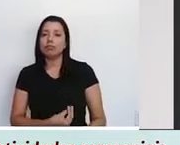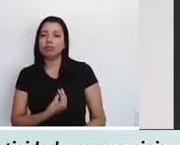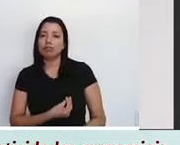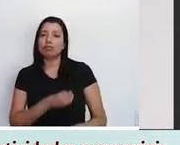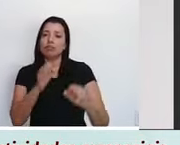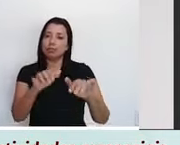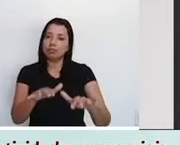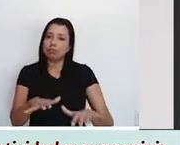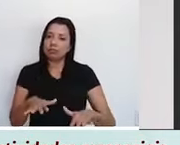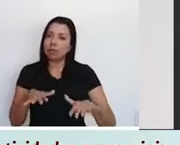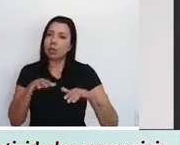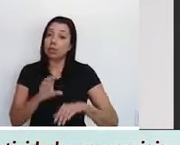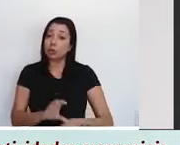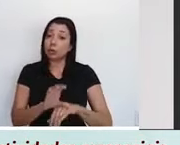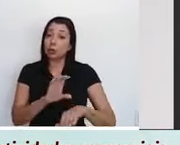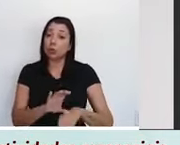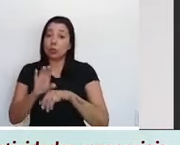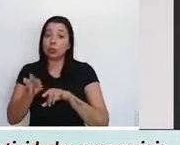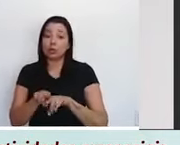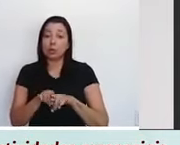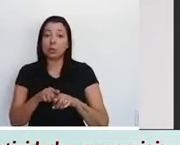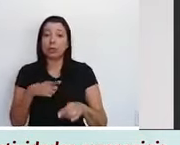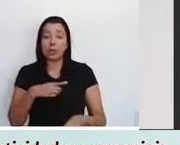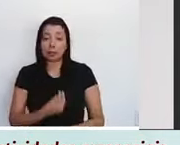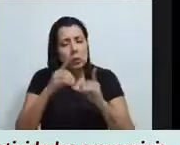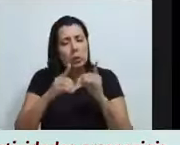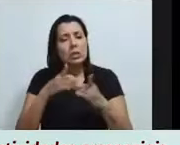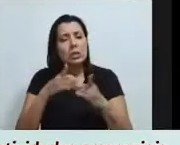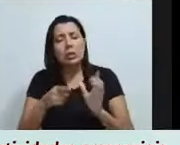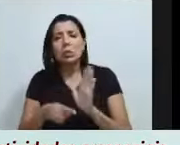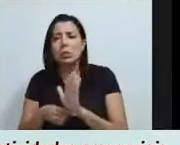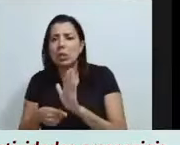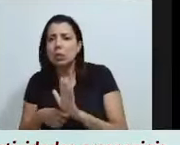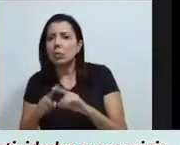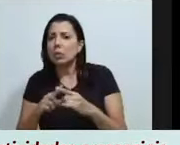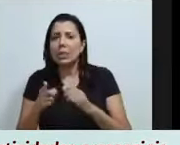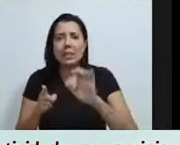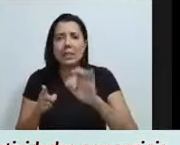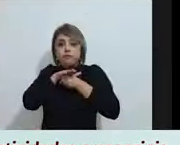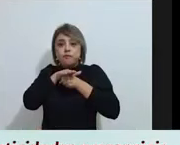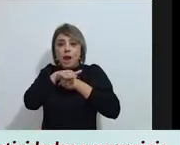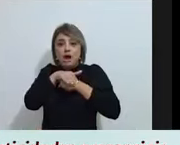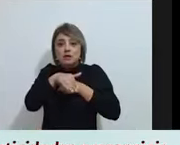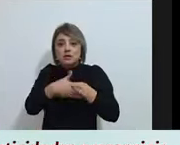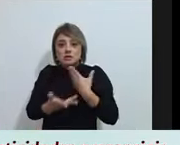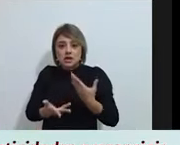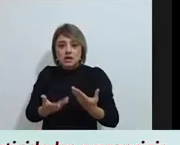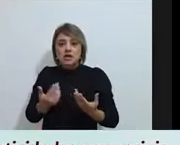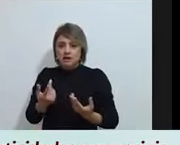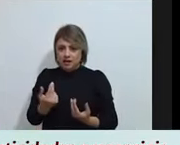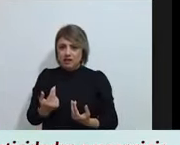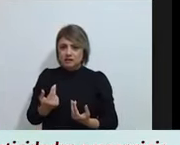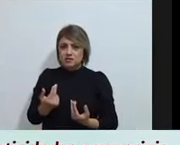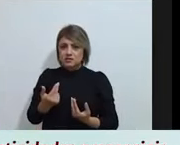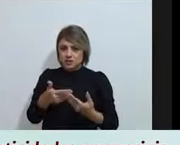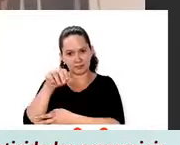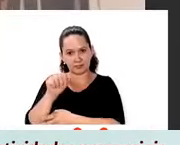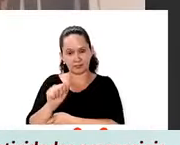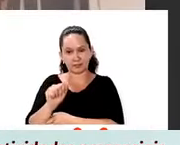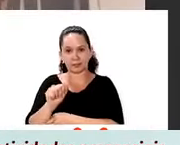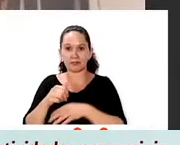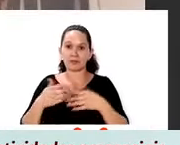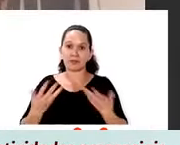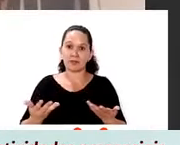Sindicato dos Professores no Distrito Federal, Simpro-DF, realizou plenárias nas cidades. O objetivo foi discutir com os professores